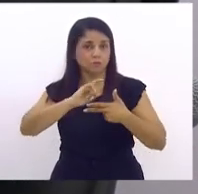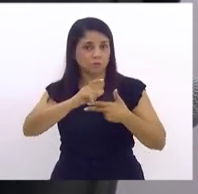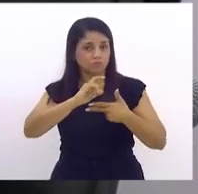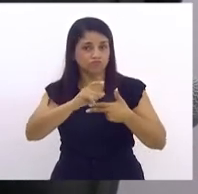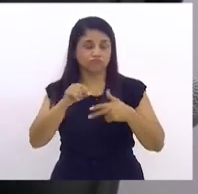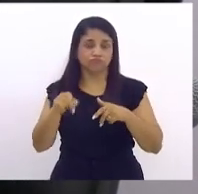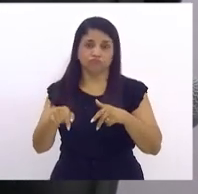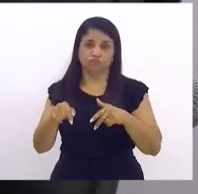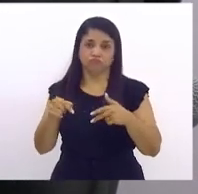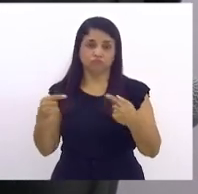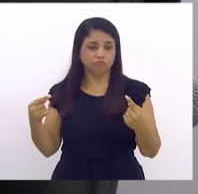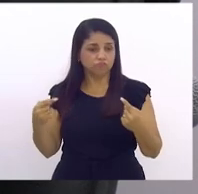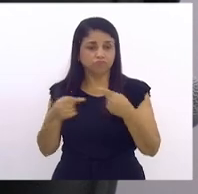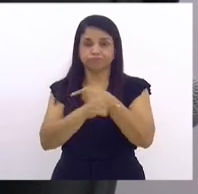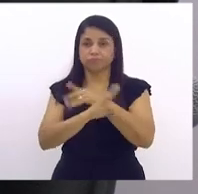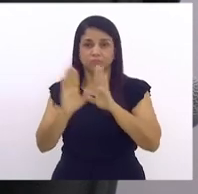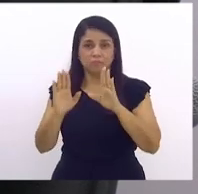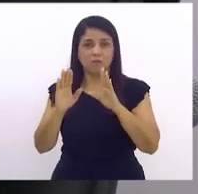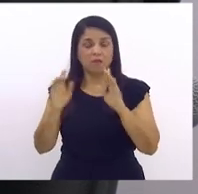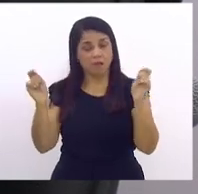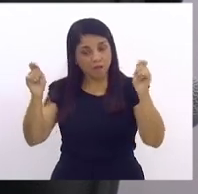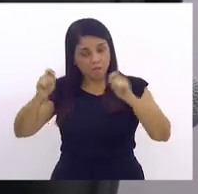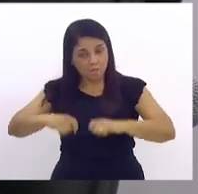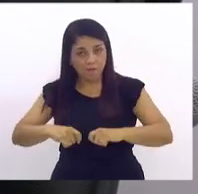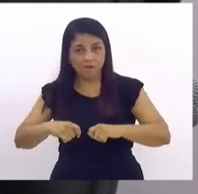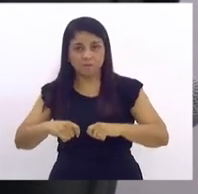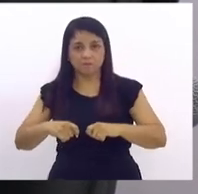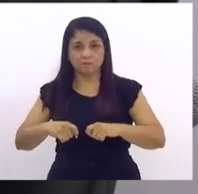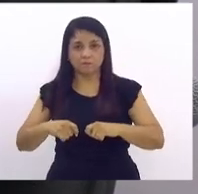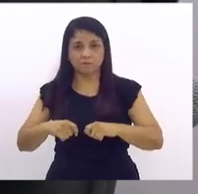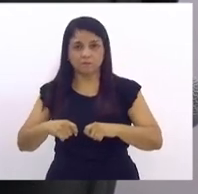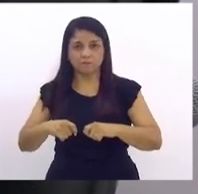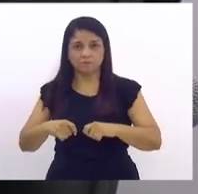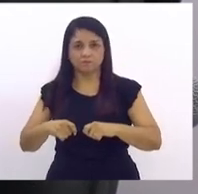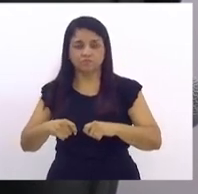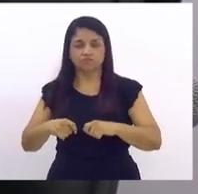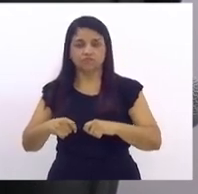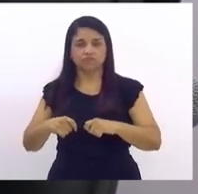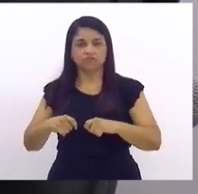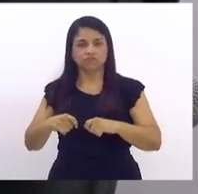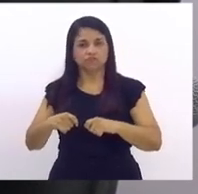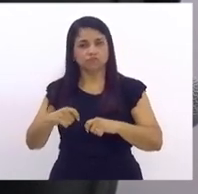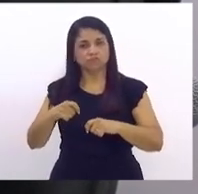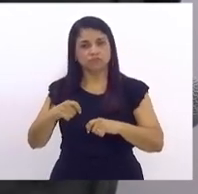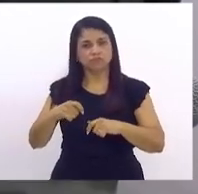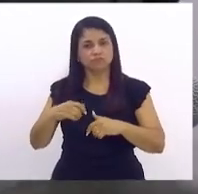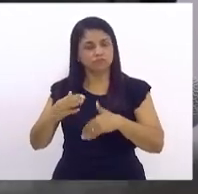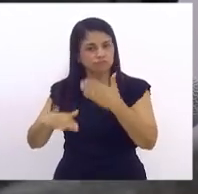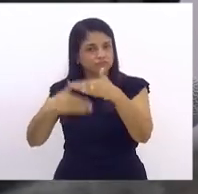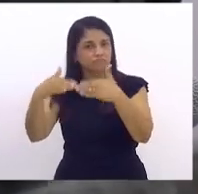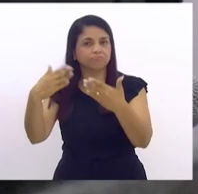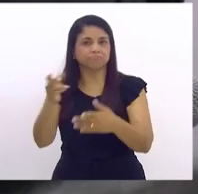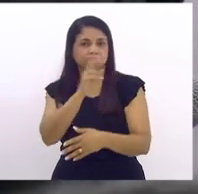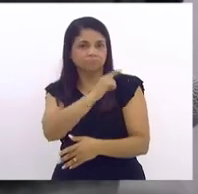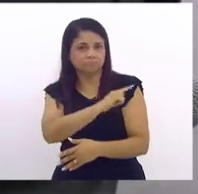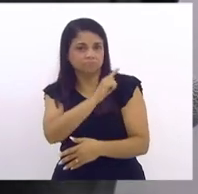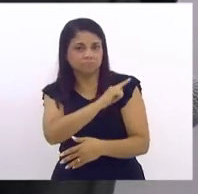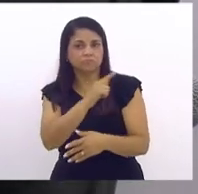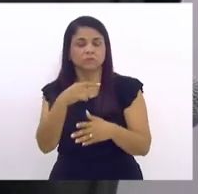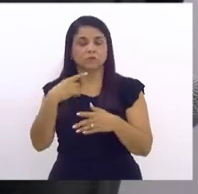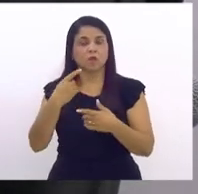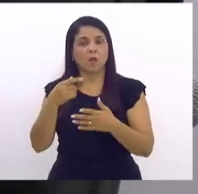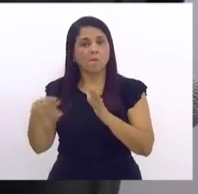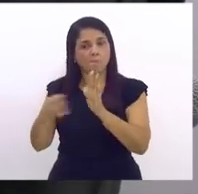diz respeito à capacidade de produção, à capacidade de gestão própria, à capacidade